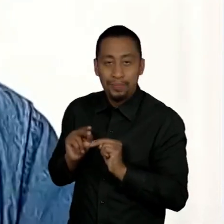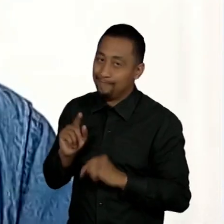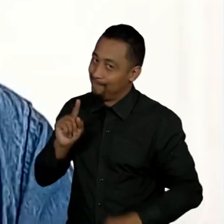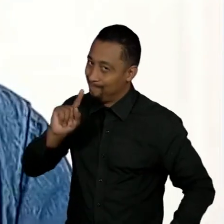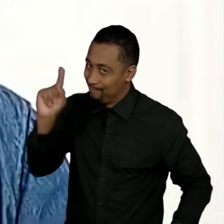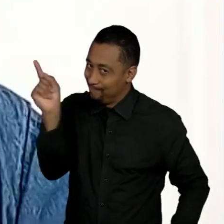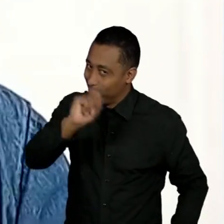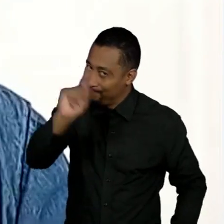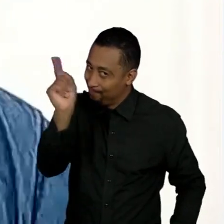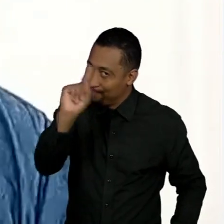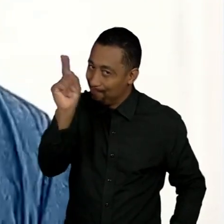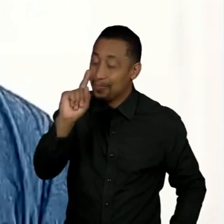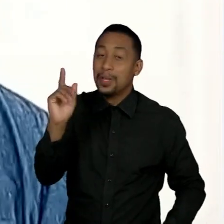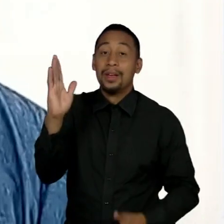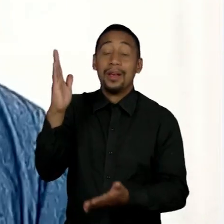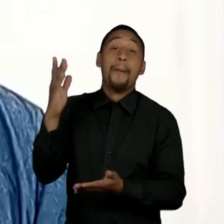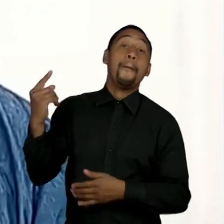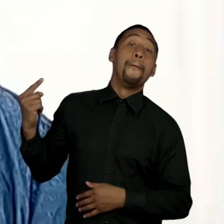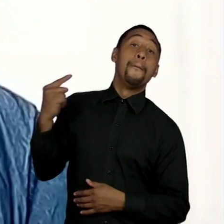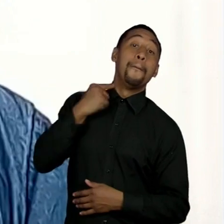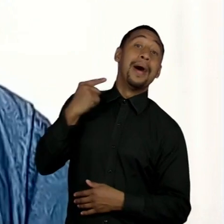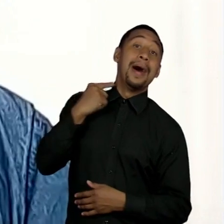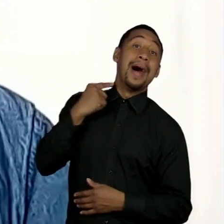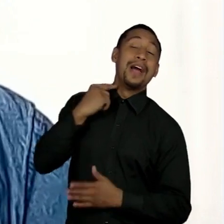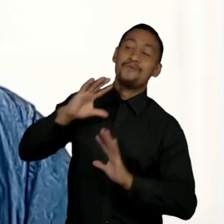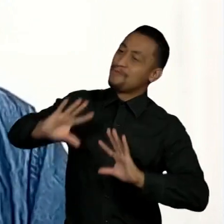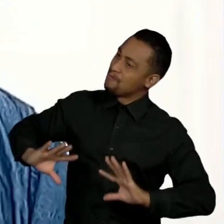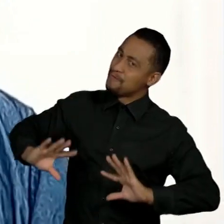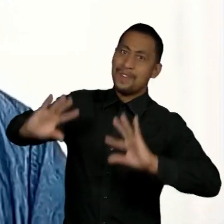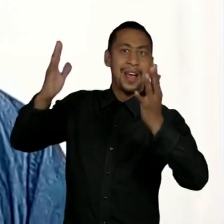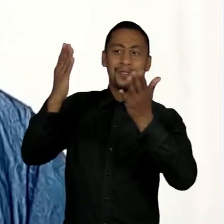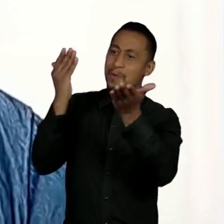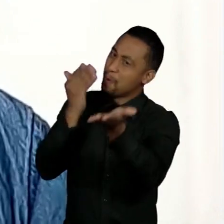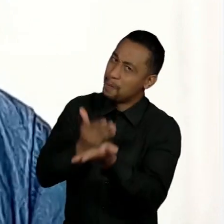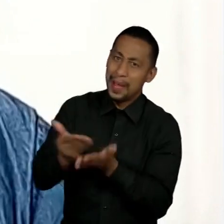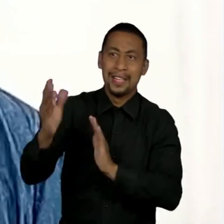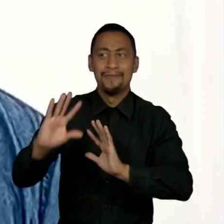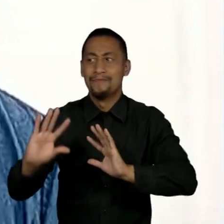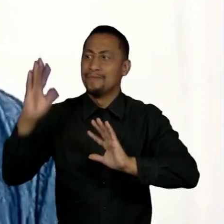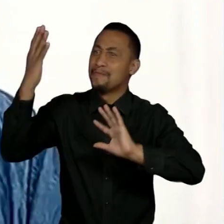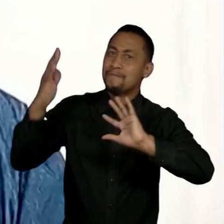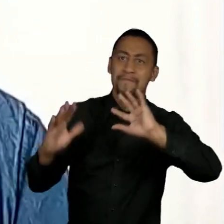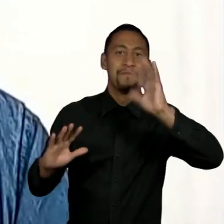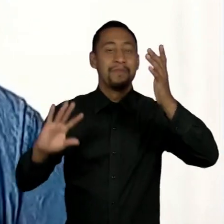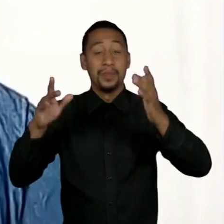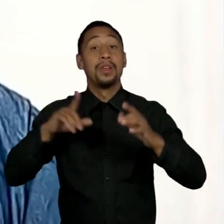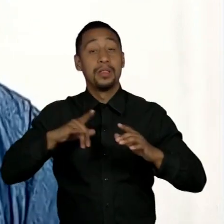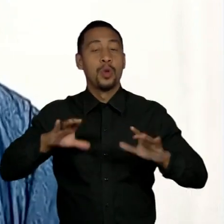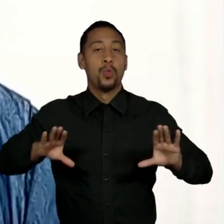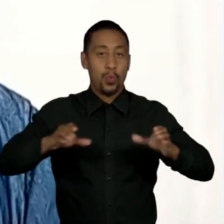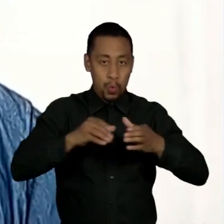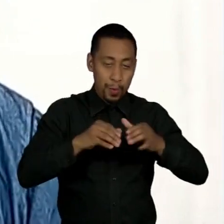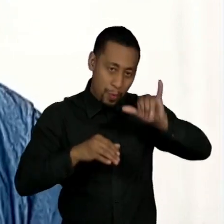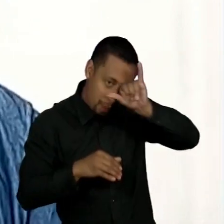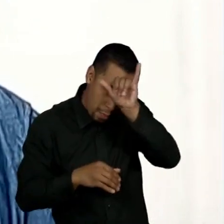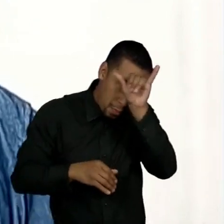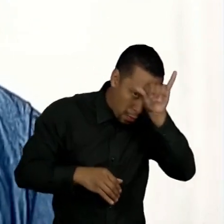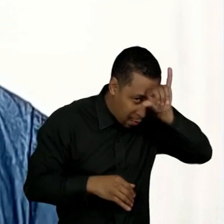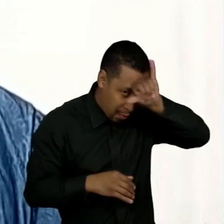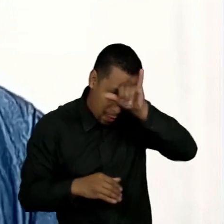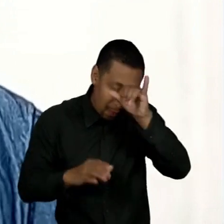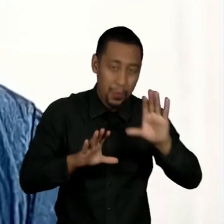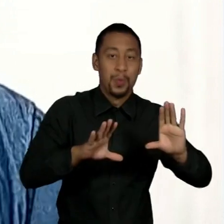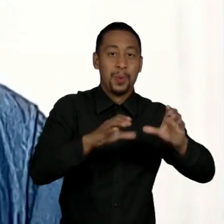as festividades desde maio, então os grupos culturais, né, os Bumba Meu Boi, os grupos de tambor